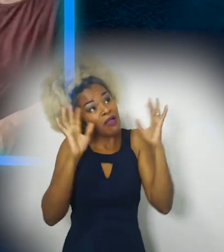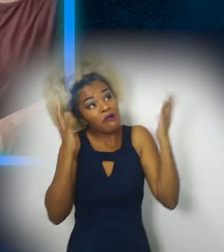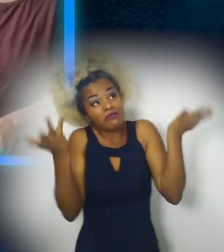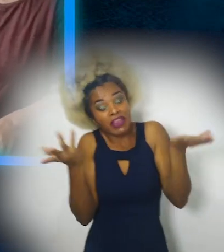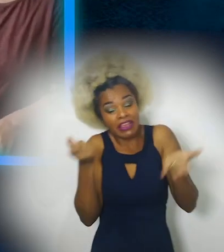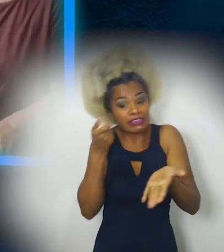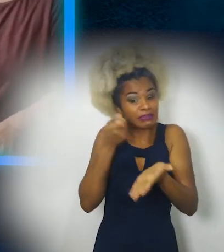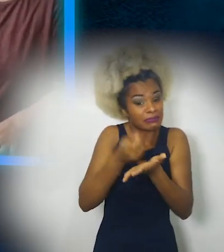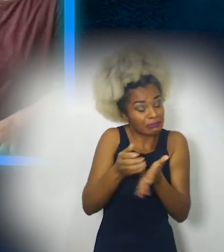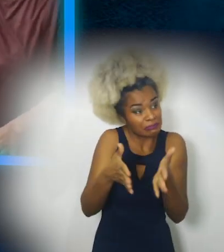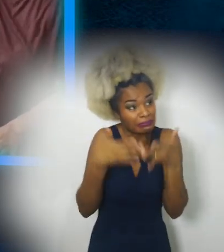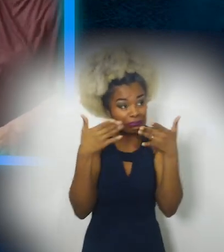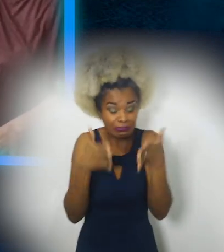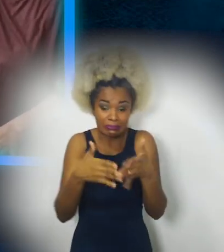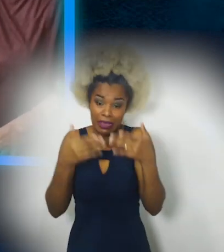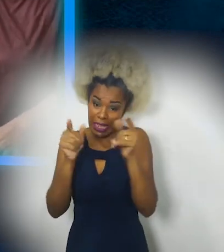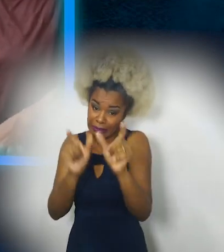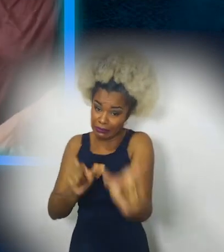Pode ser pedido